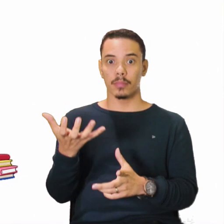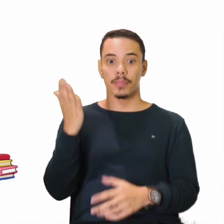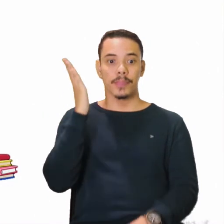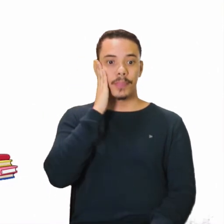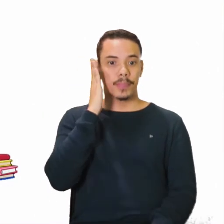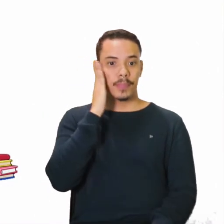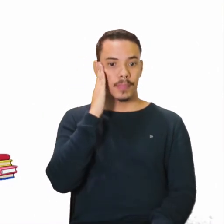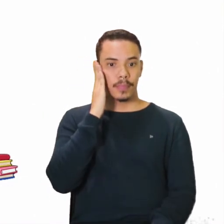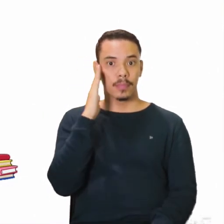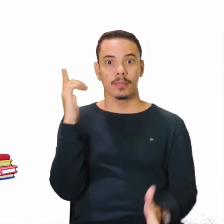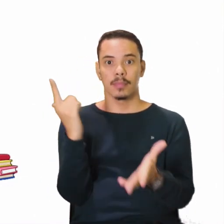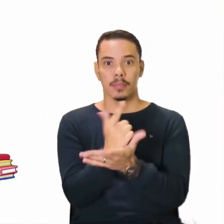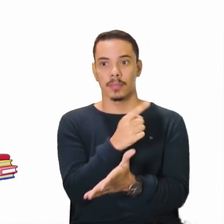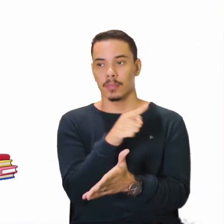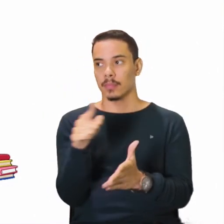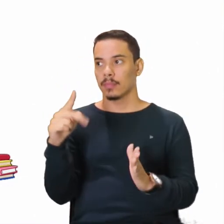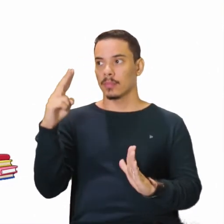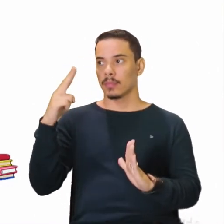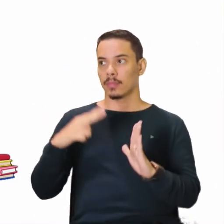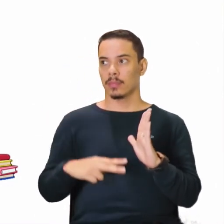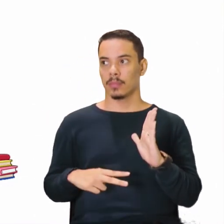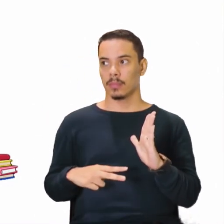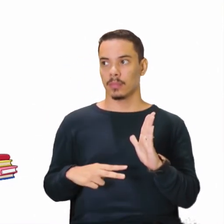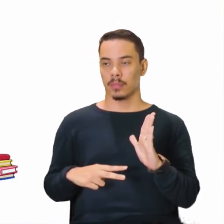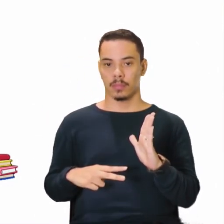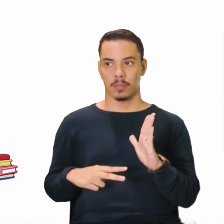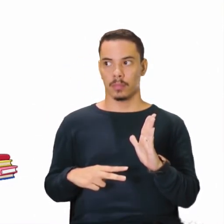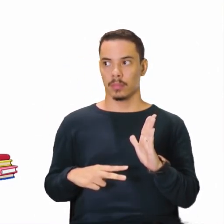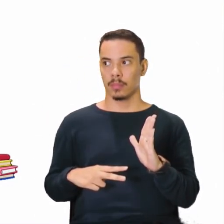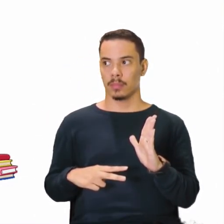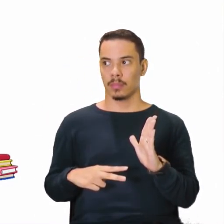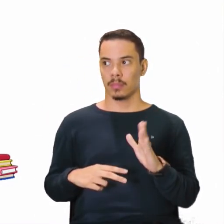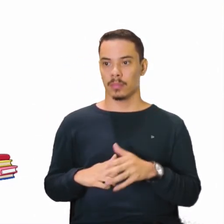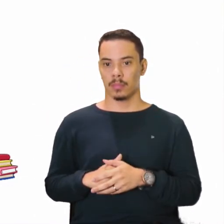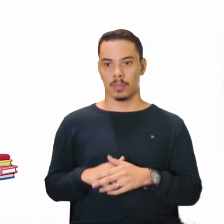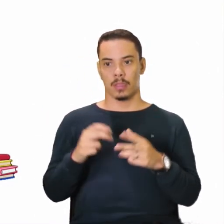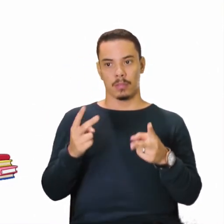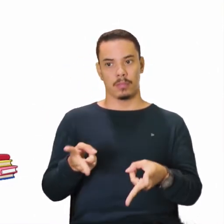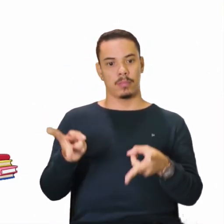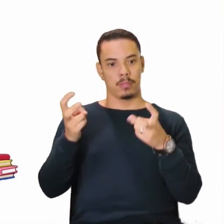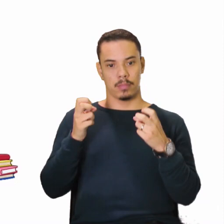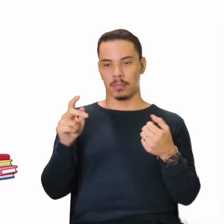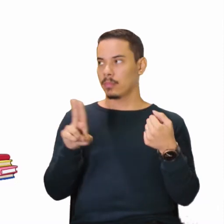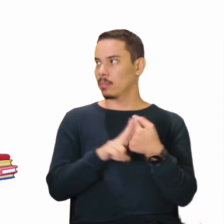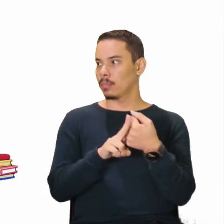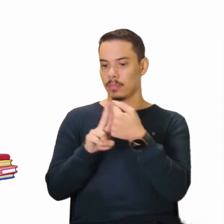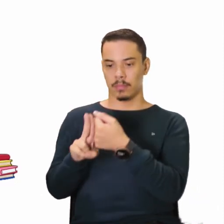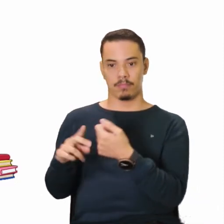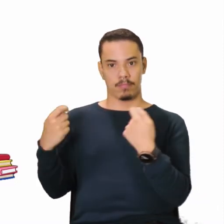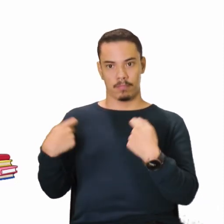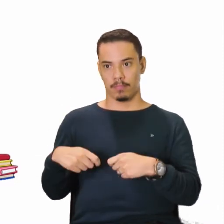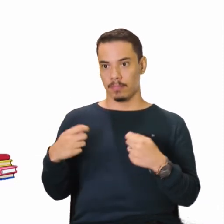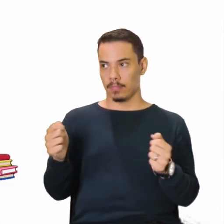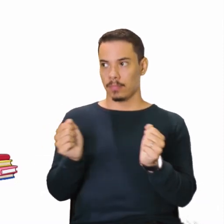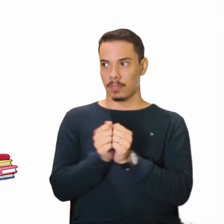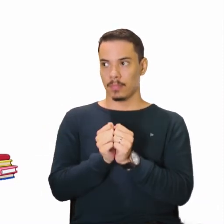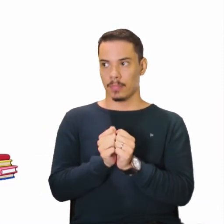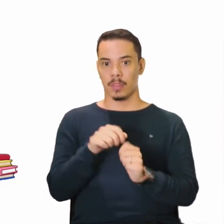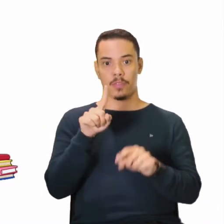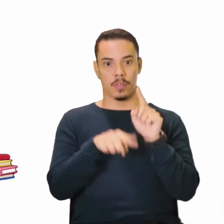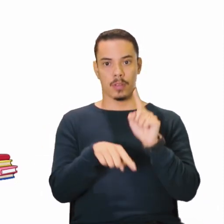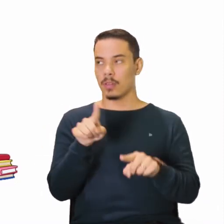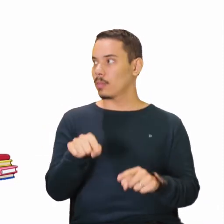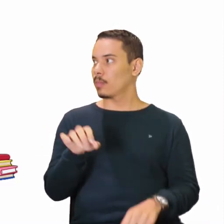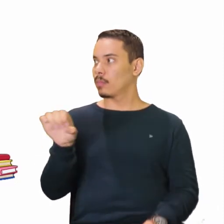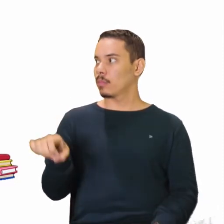saber que livro você está lendo. E percebam, nós vamos classificar esses pronomes interrogativos em